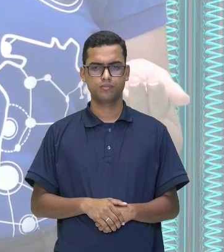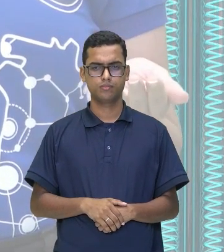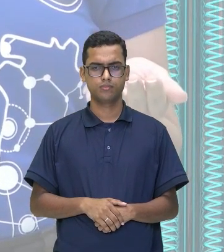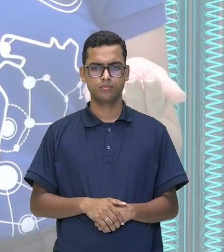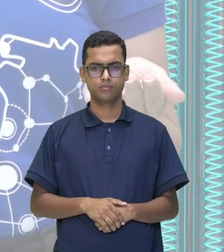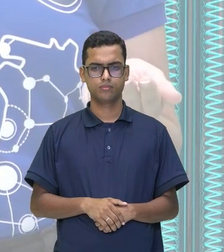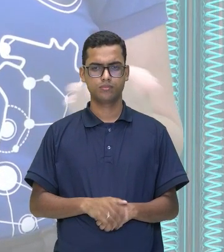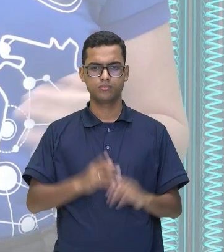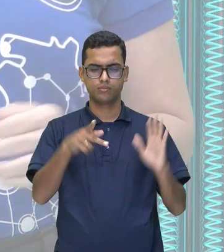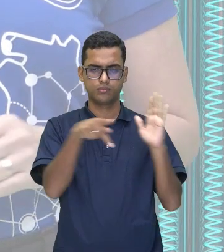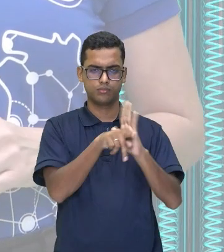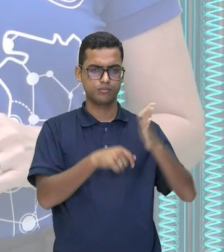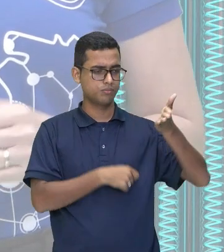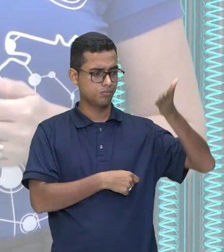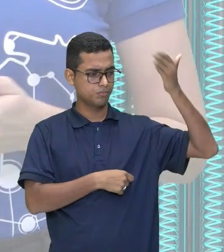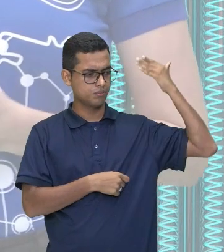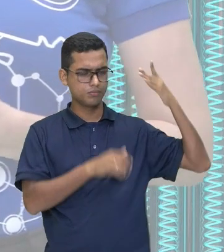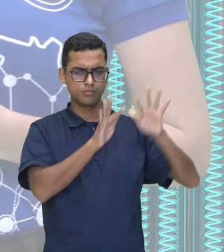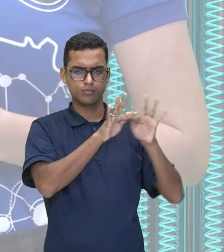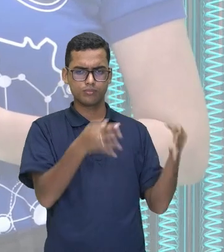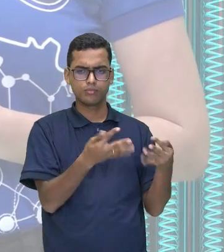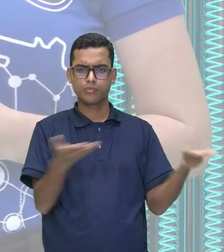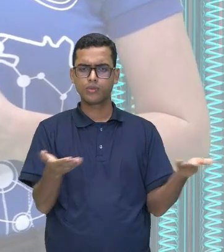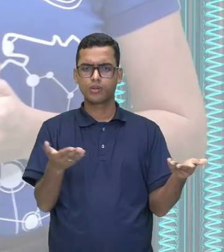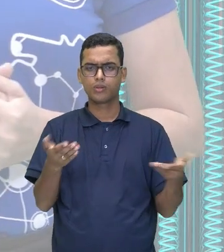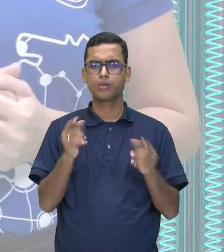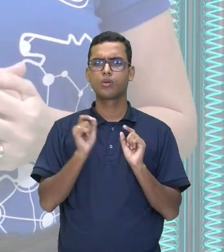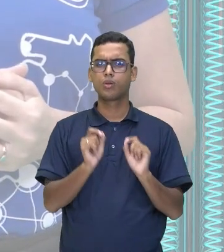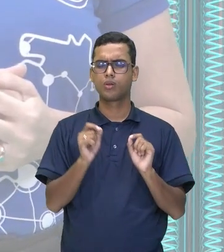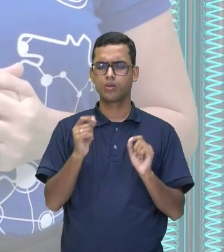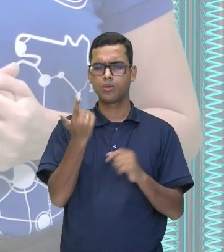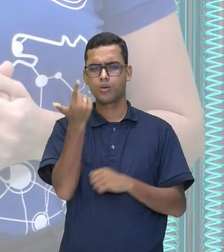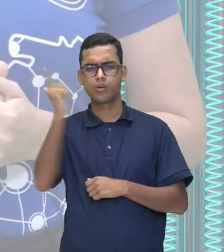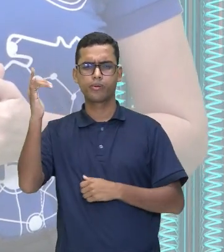Esse é o simple past. O que mais sobre o simple past?